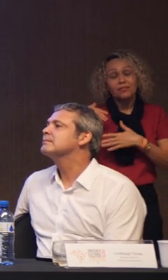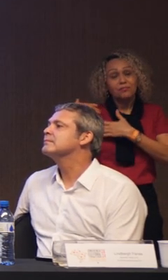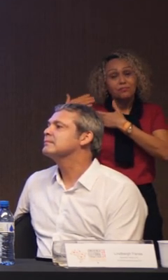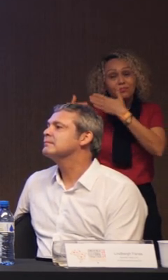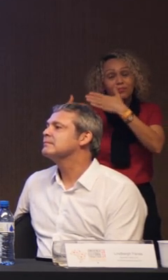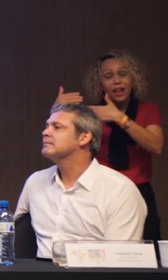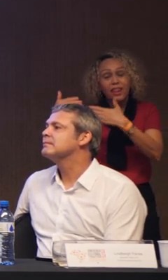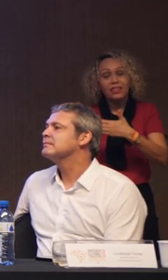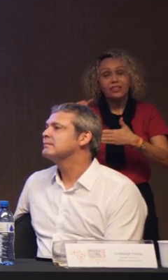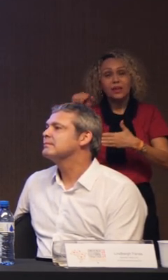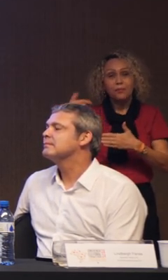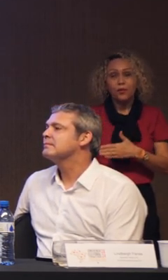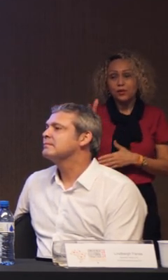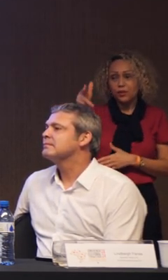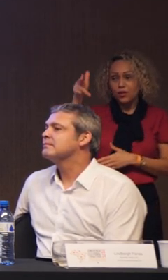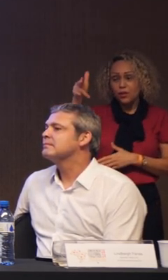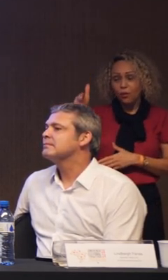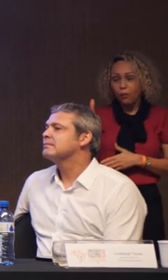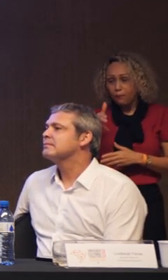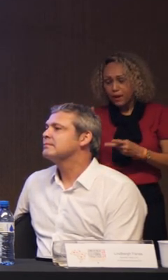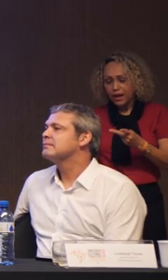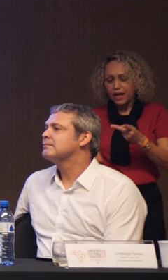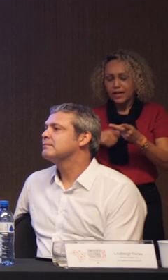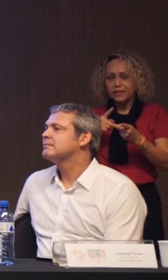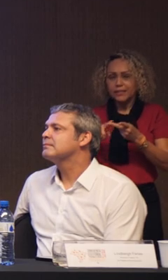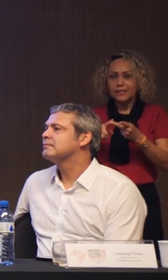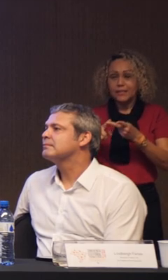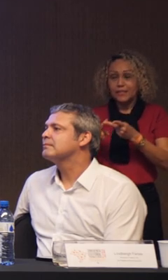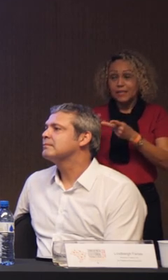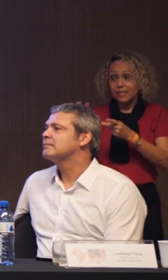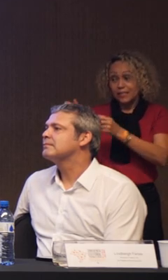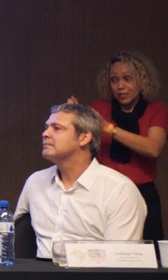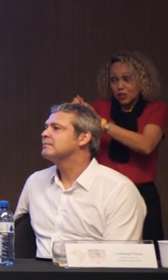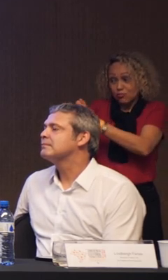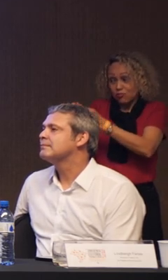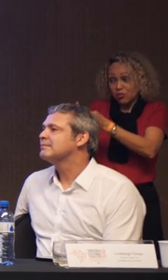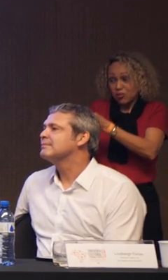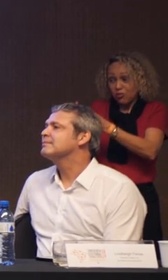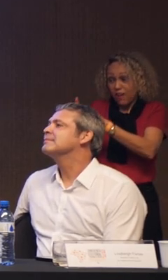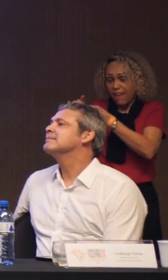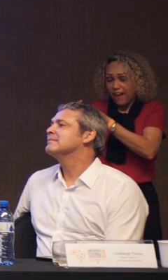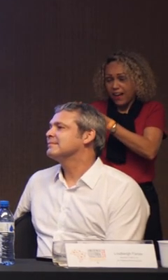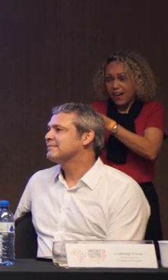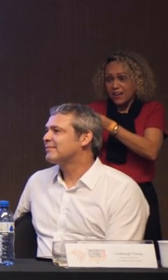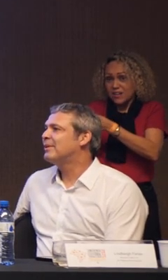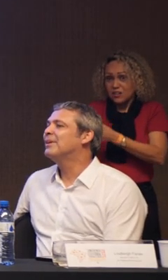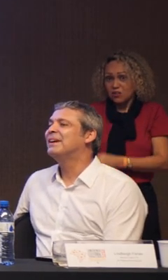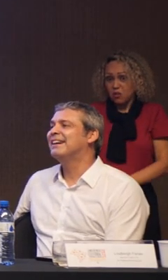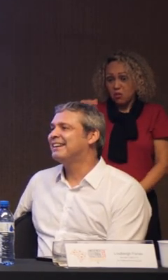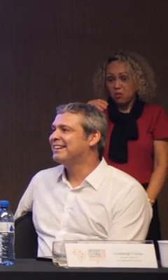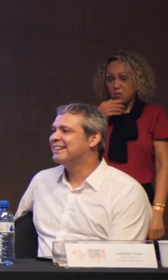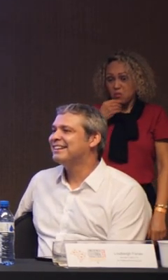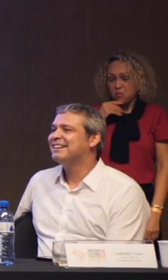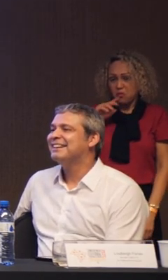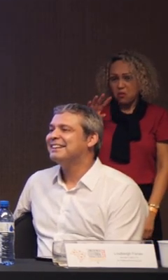passado, todos contra o PT, ganhamos a eleição com 4 votos, a eleição mais apertada do estado da Bahia. E em